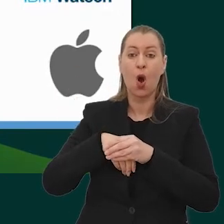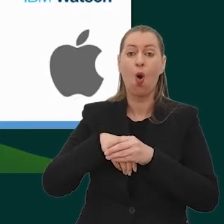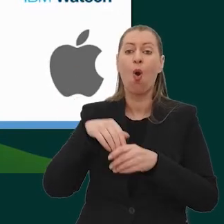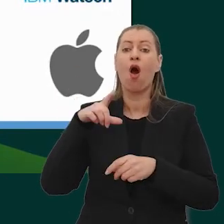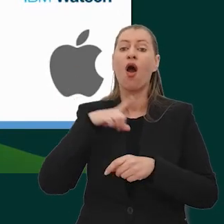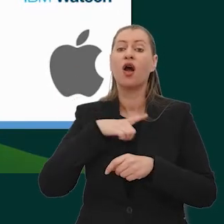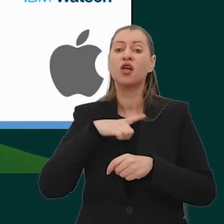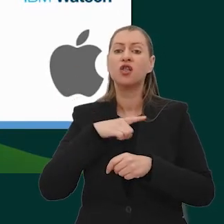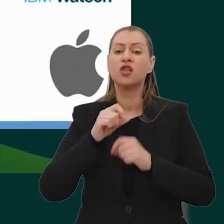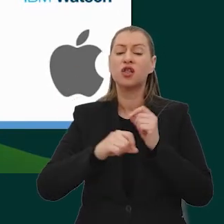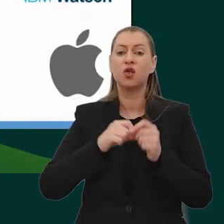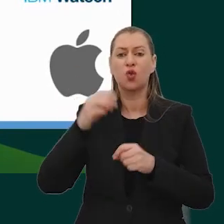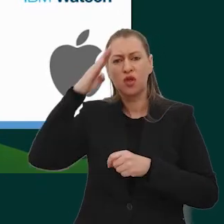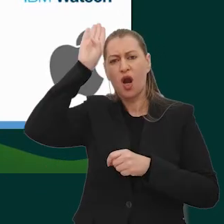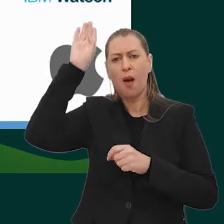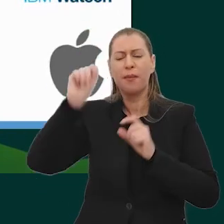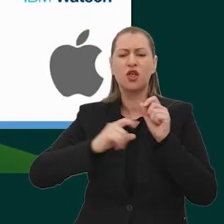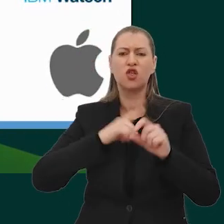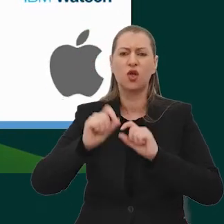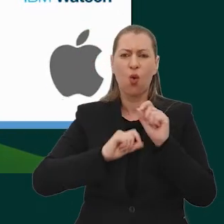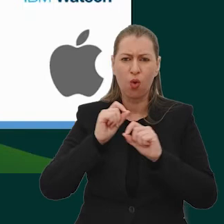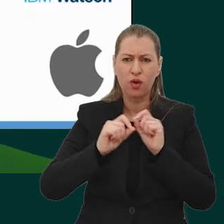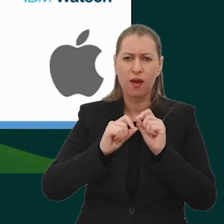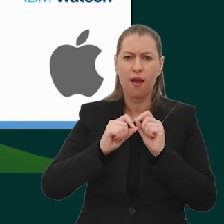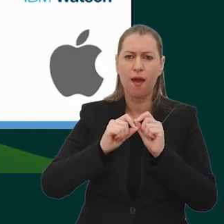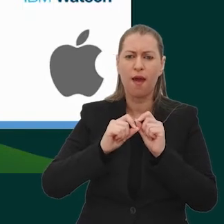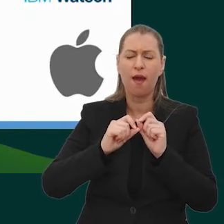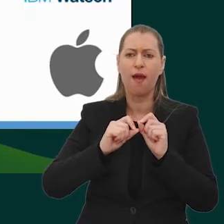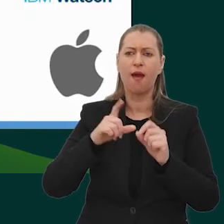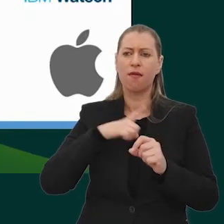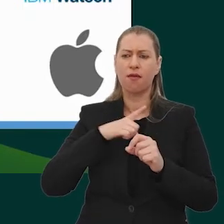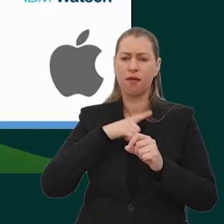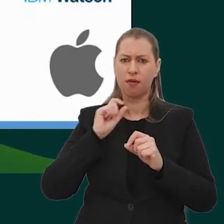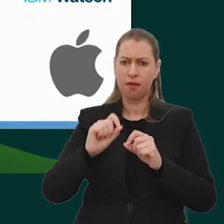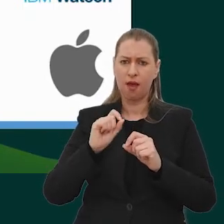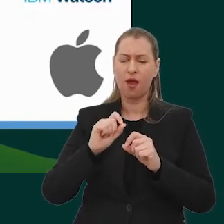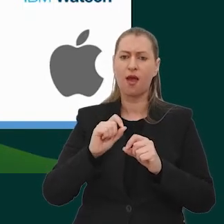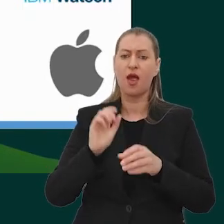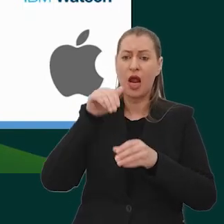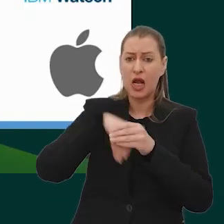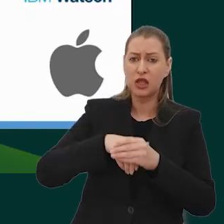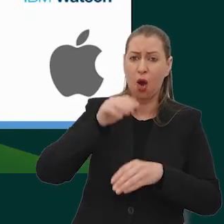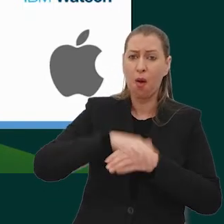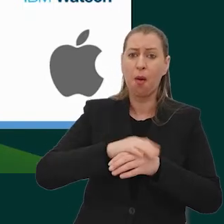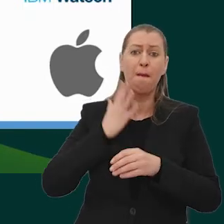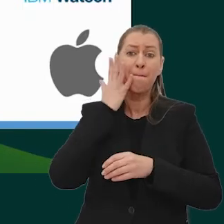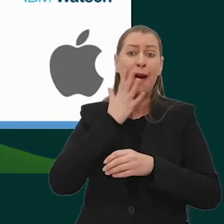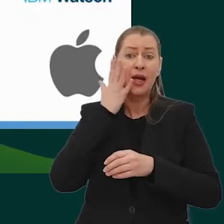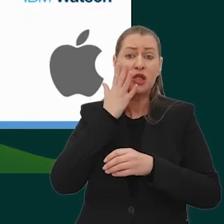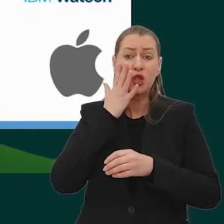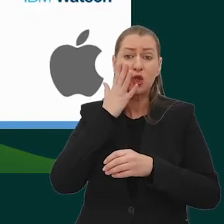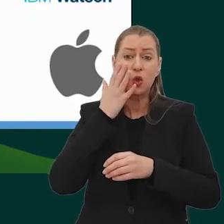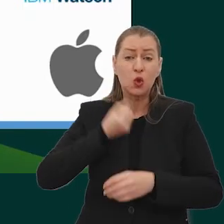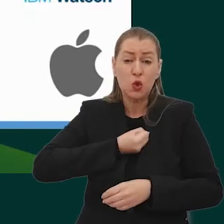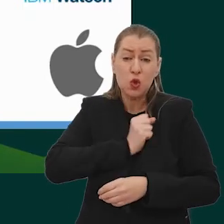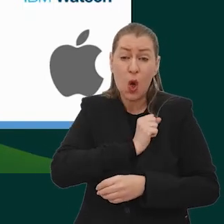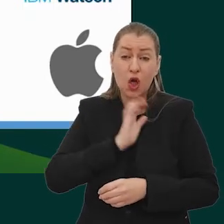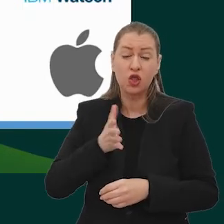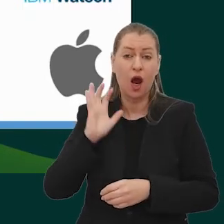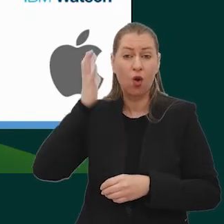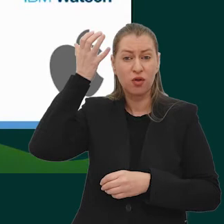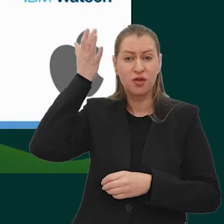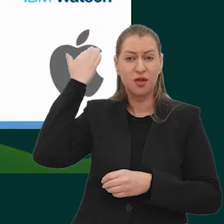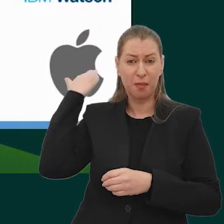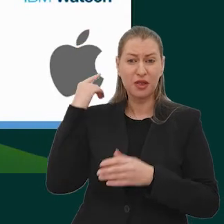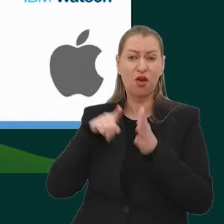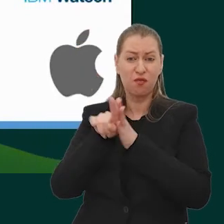pessoal começou a ver, nossa, essas foram as eleições com mais discursos de ódio que já aconteceram. E foi